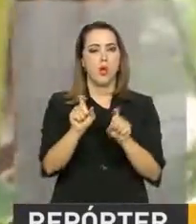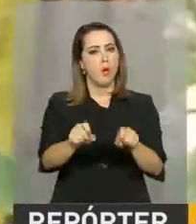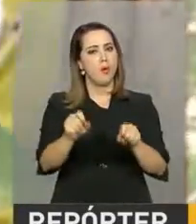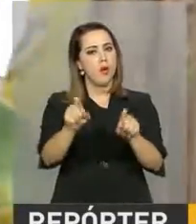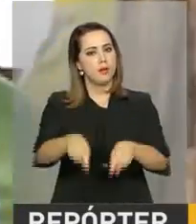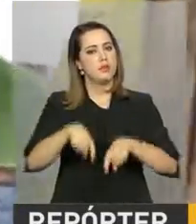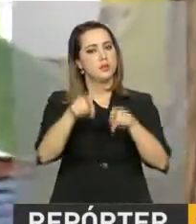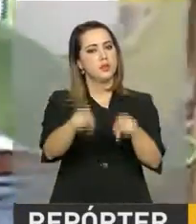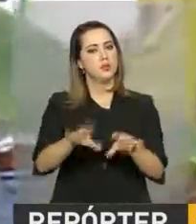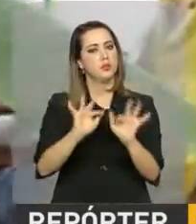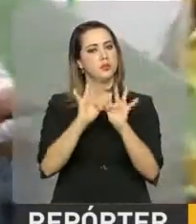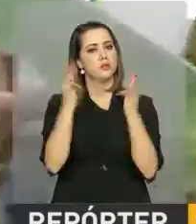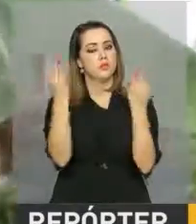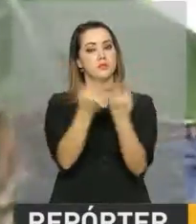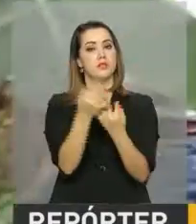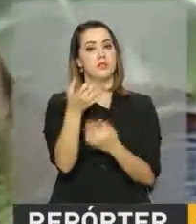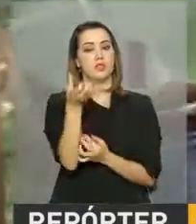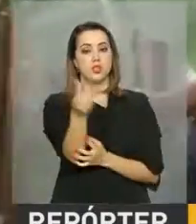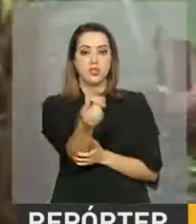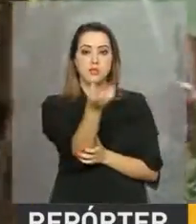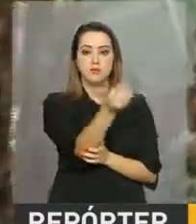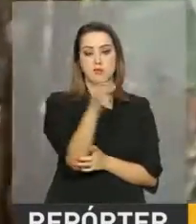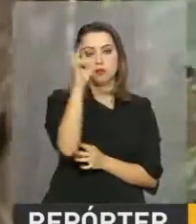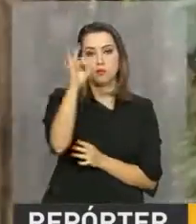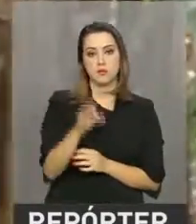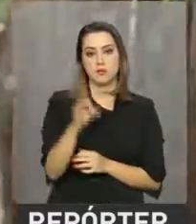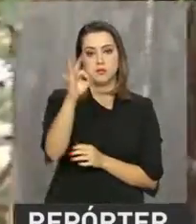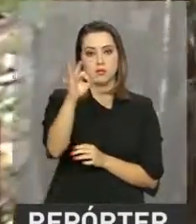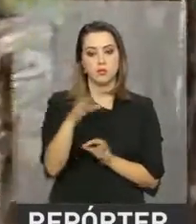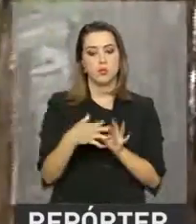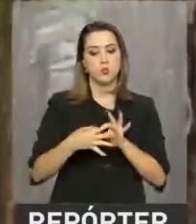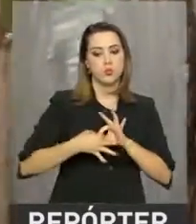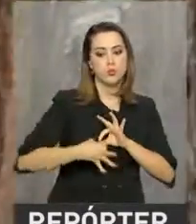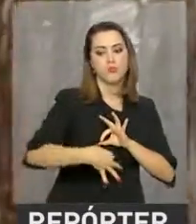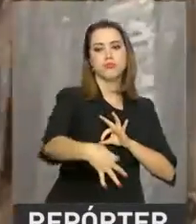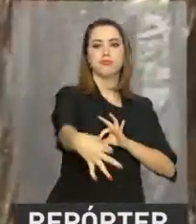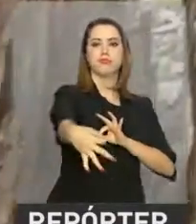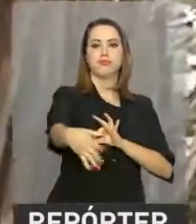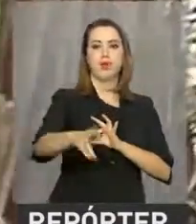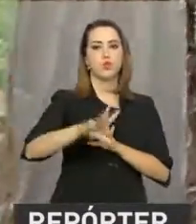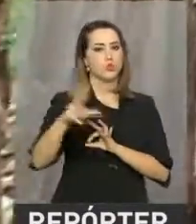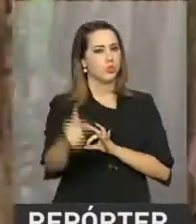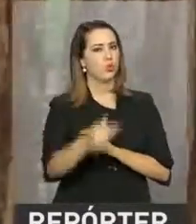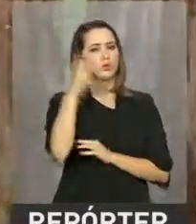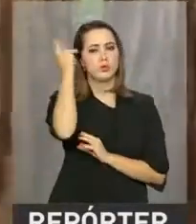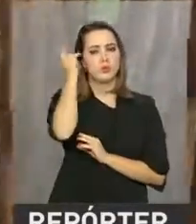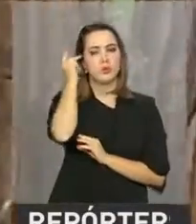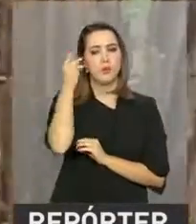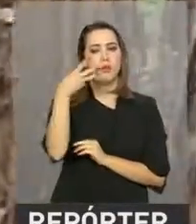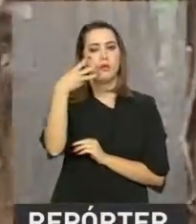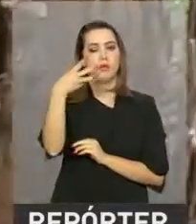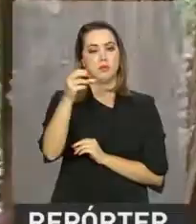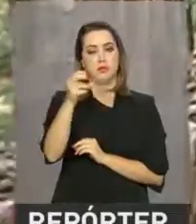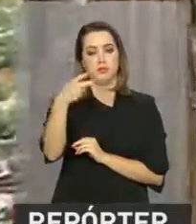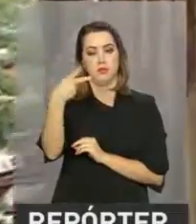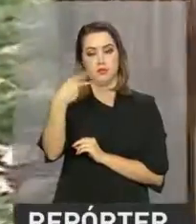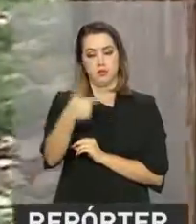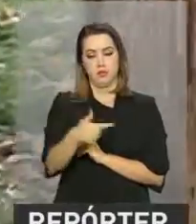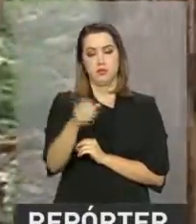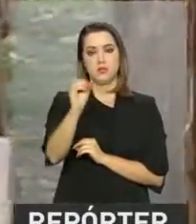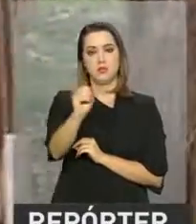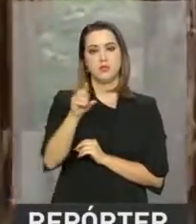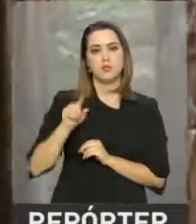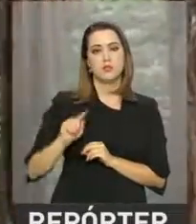São Paulo já ocupa 66% da área do estado. São 320 mil agricultores. Só